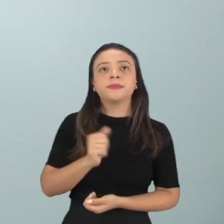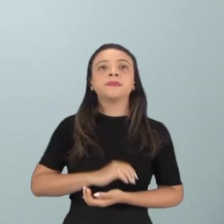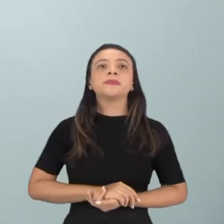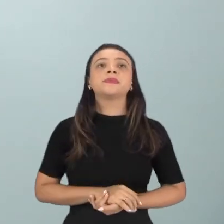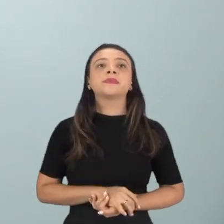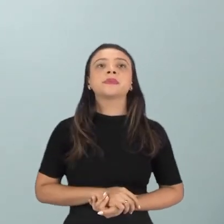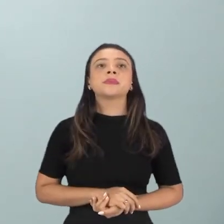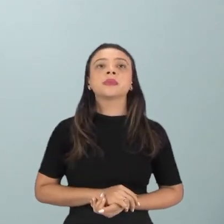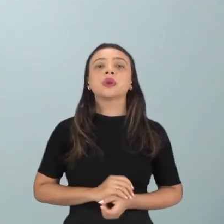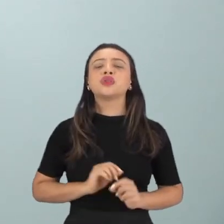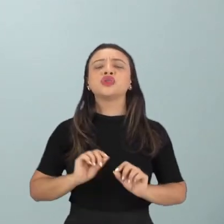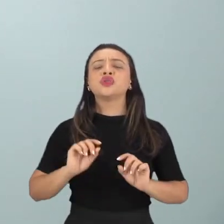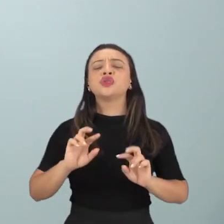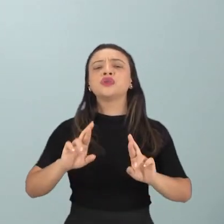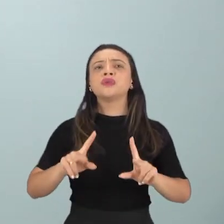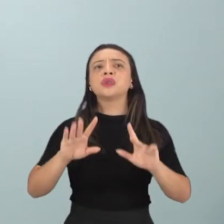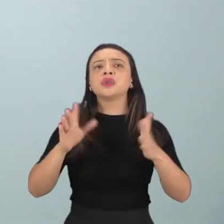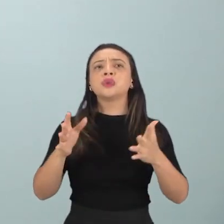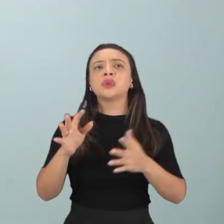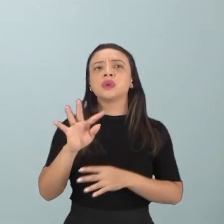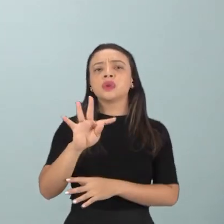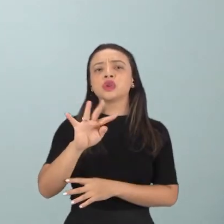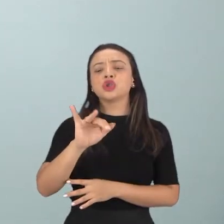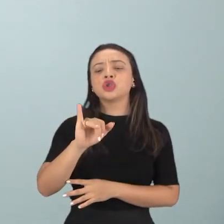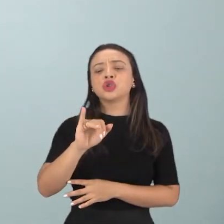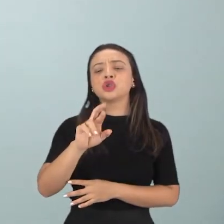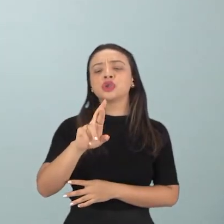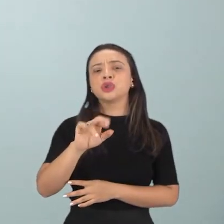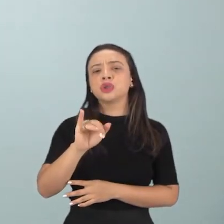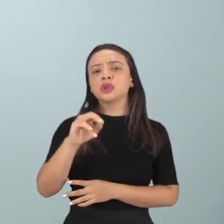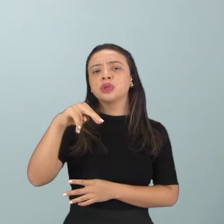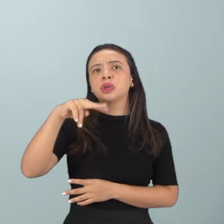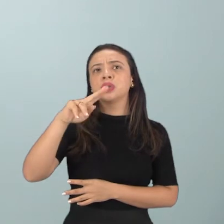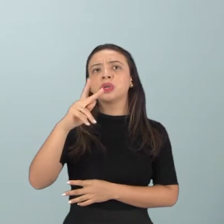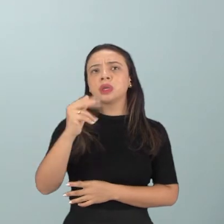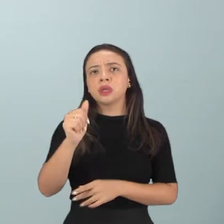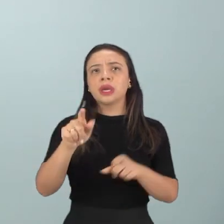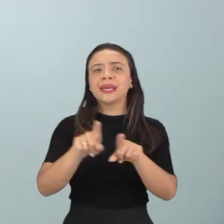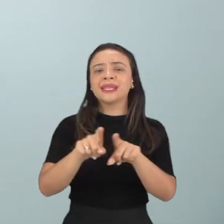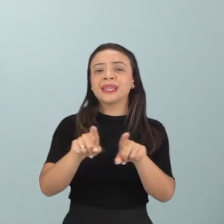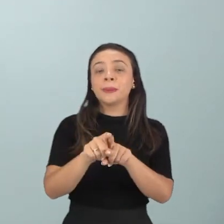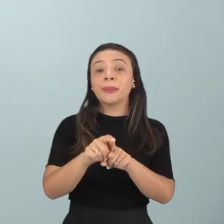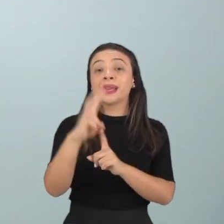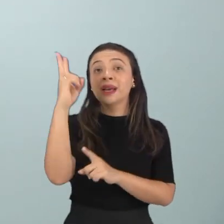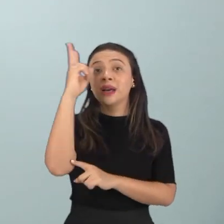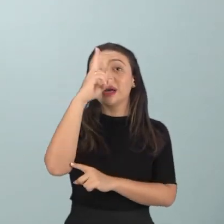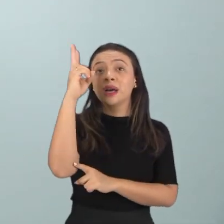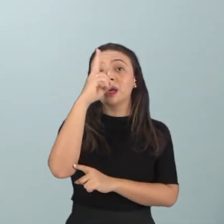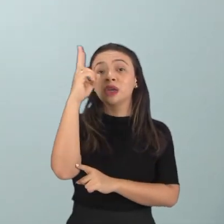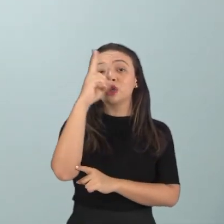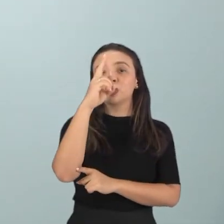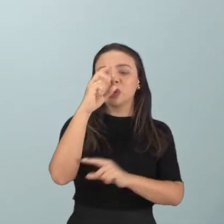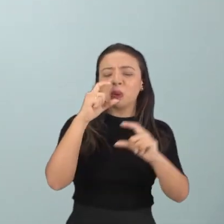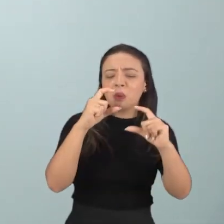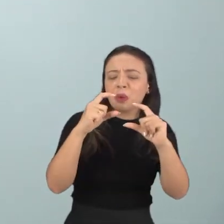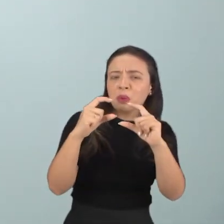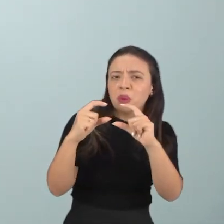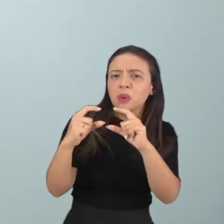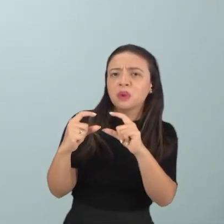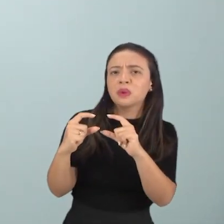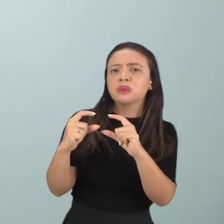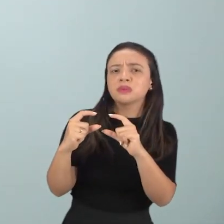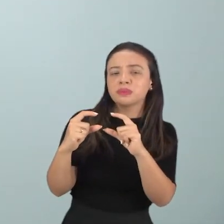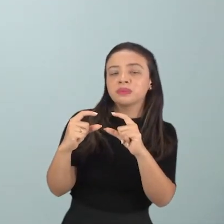agora qual é a diferença entre tirinha que a nossa como é que Strike e a história Street perdão e a